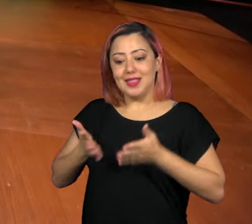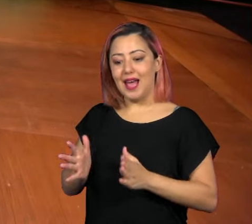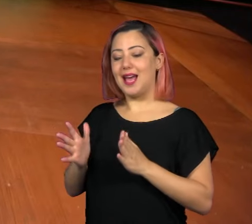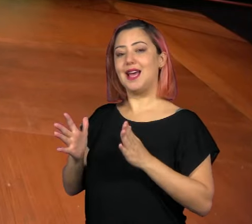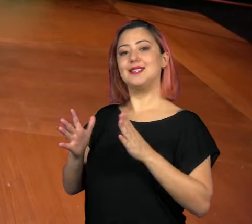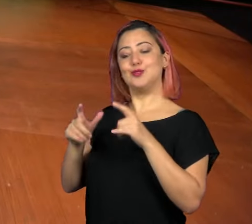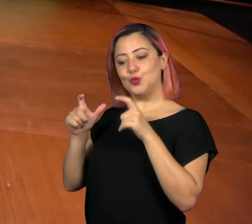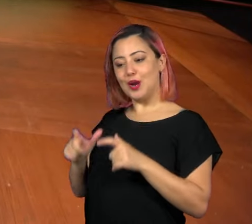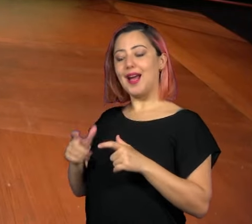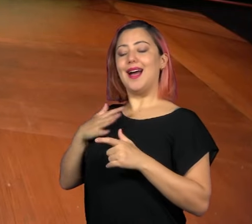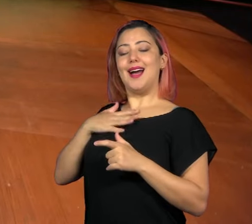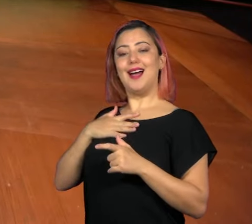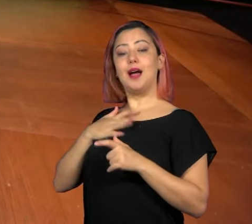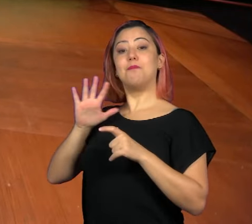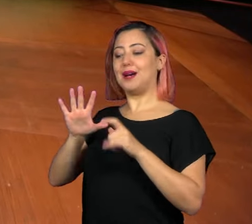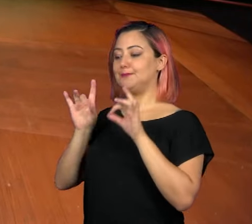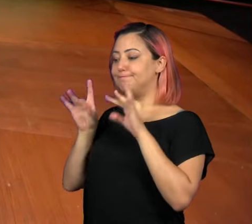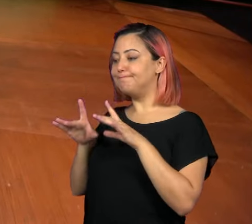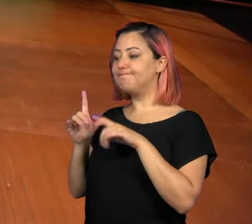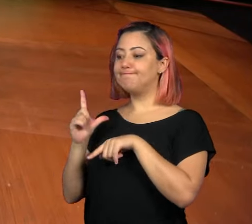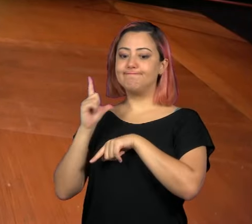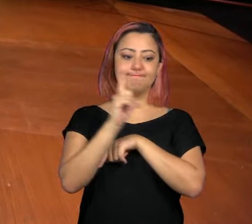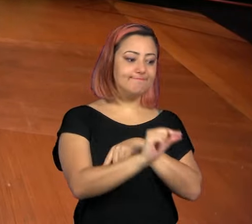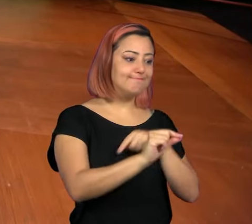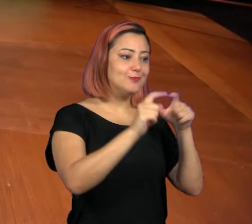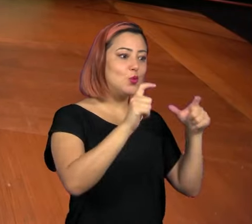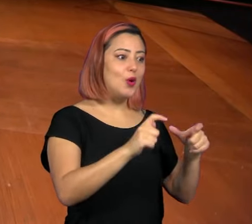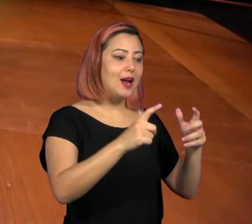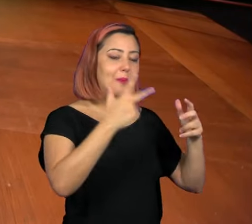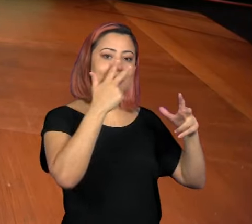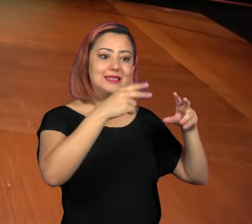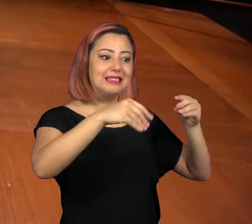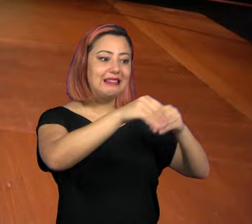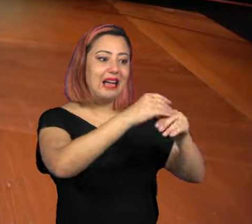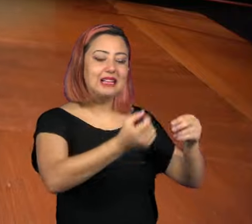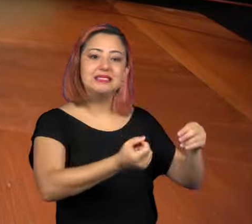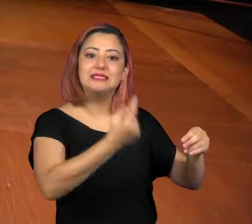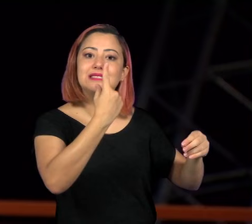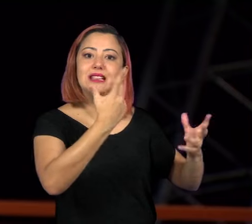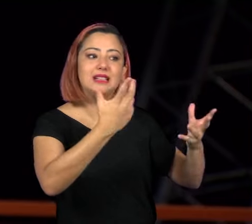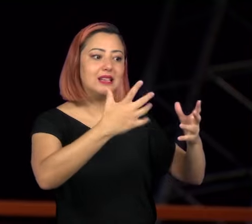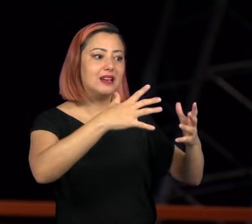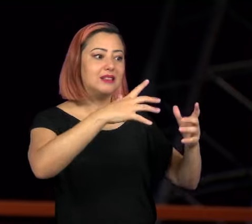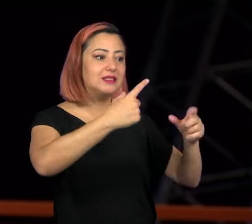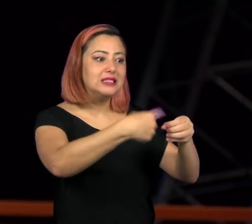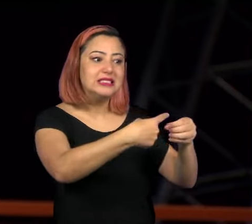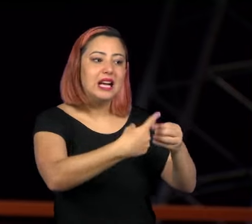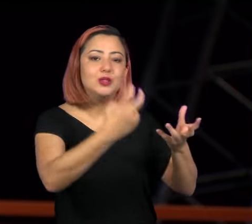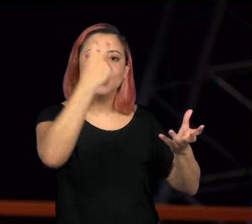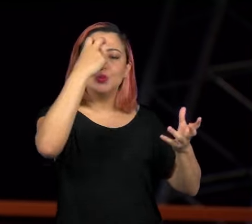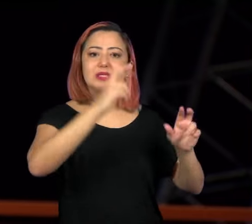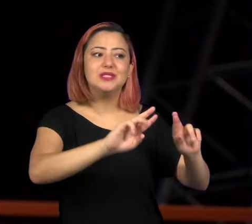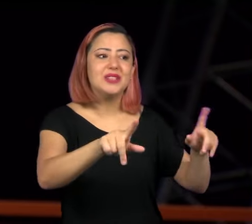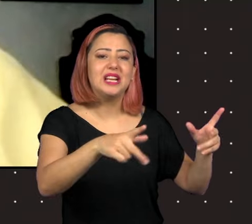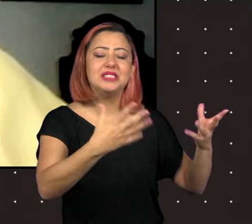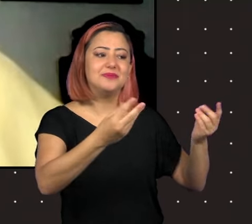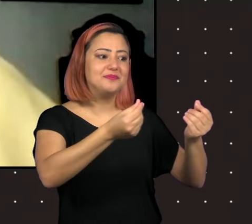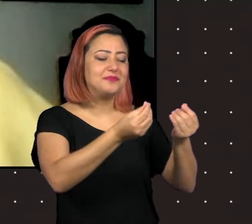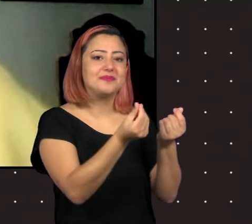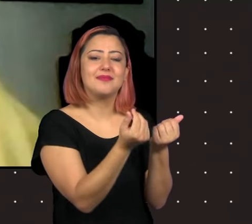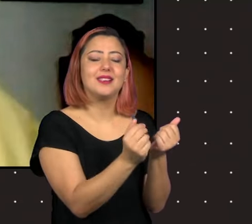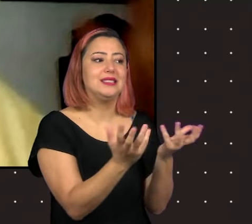terra estranha, não pertencer àquele mundo. E ele foi, ficou, desceu naquela cidade no meio